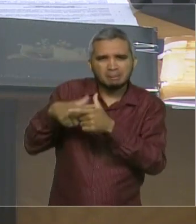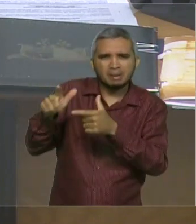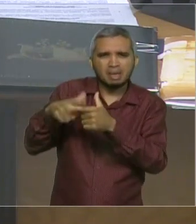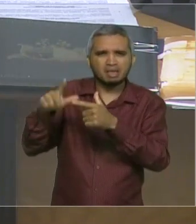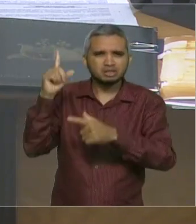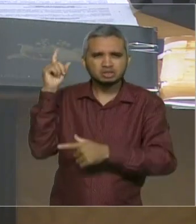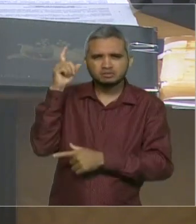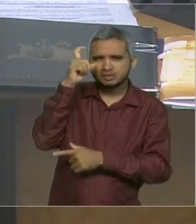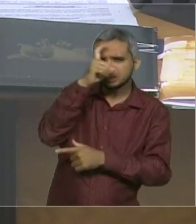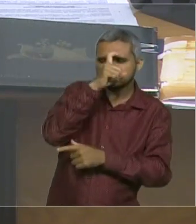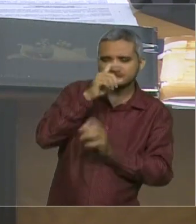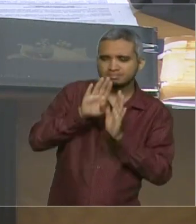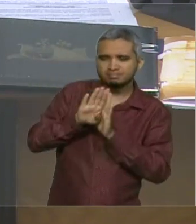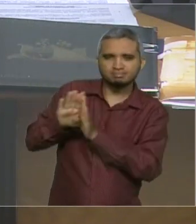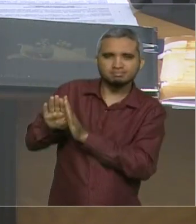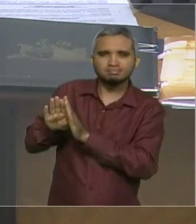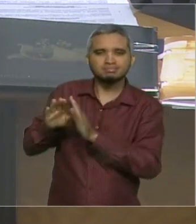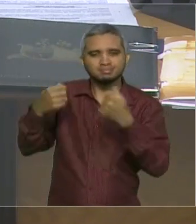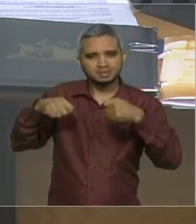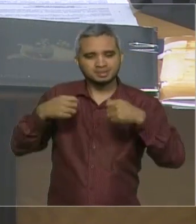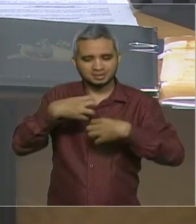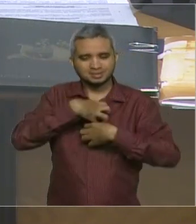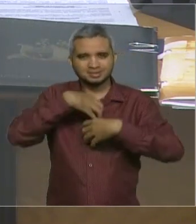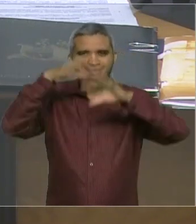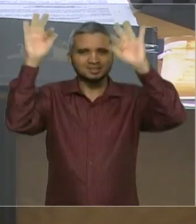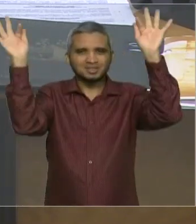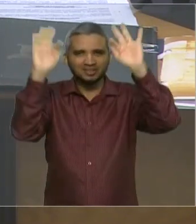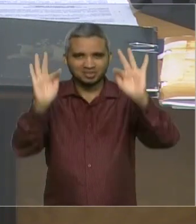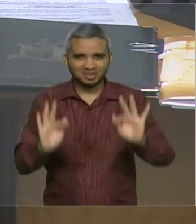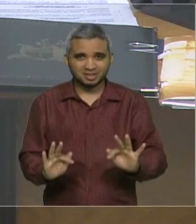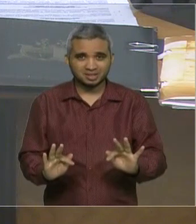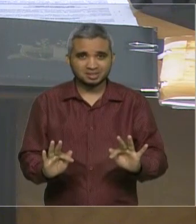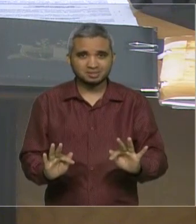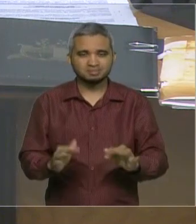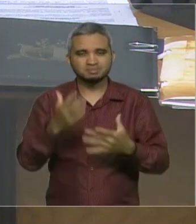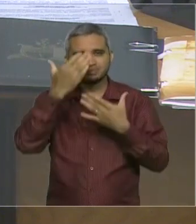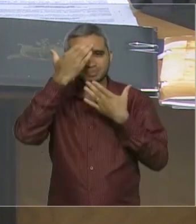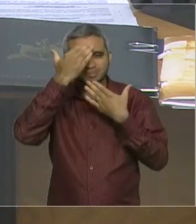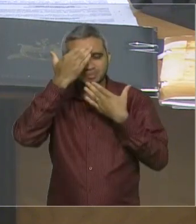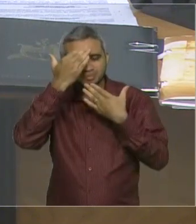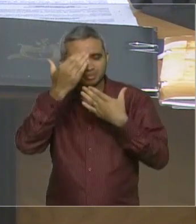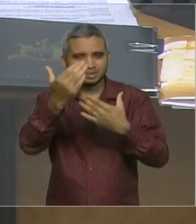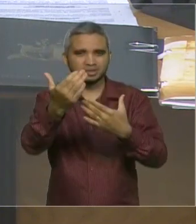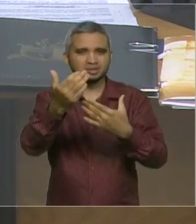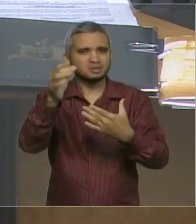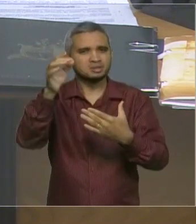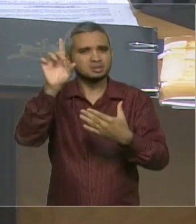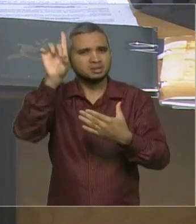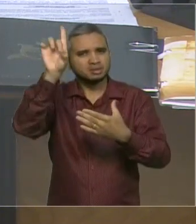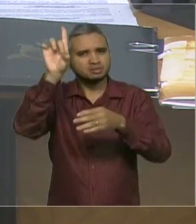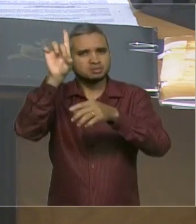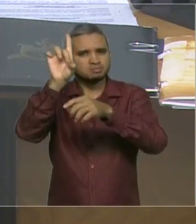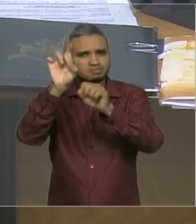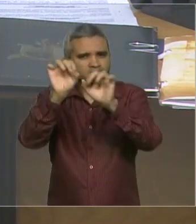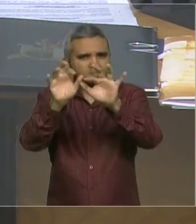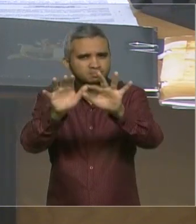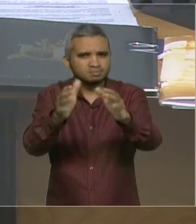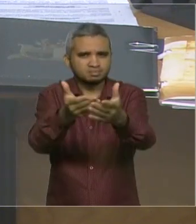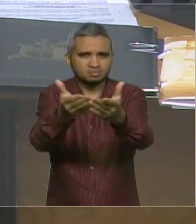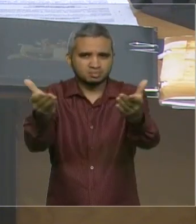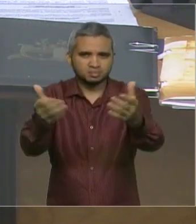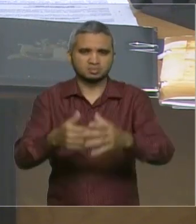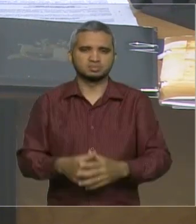obrigado. Quero que fiquem todos vocês com Deus, que reflitam mais e